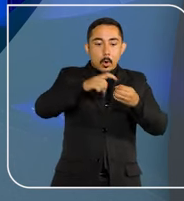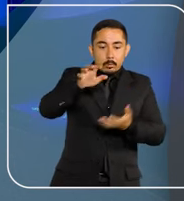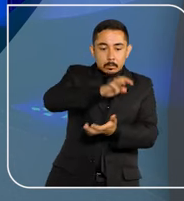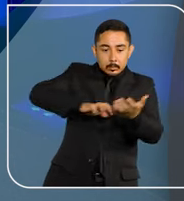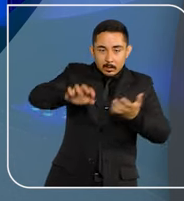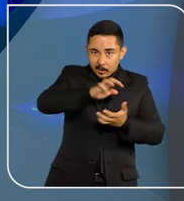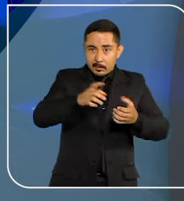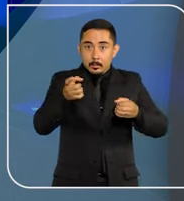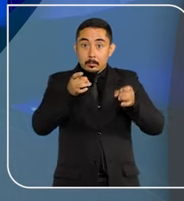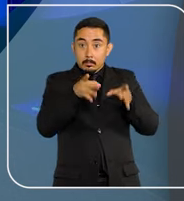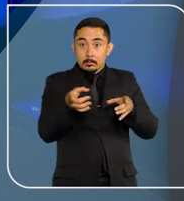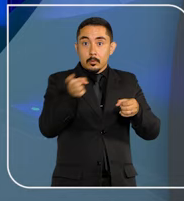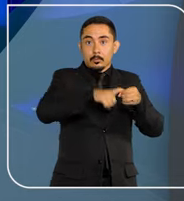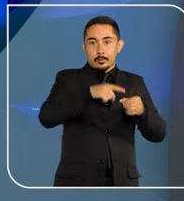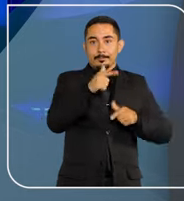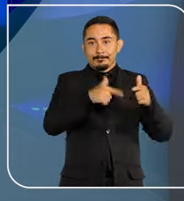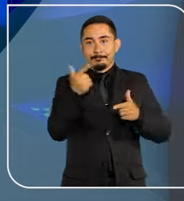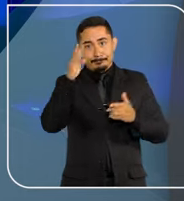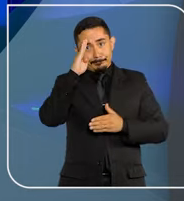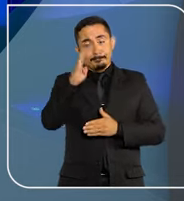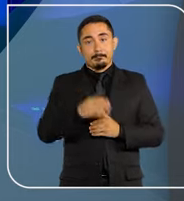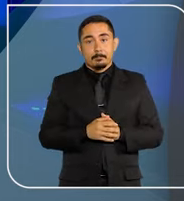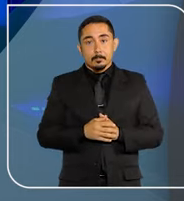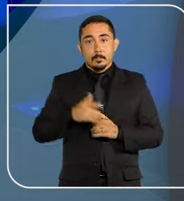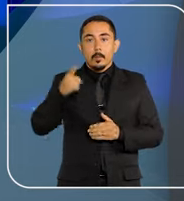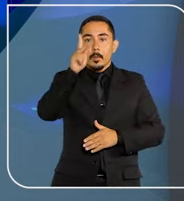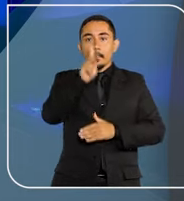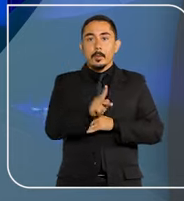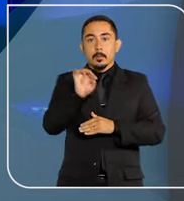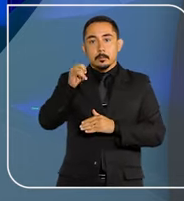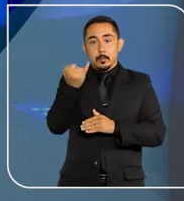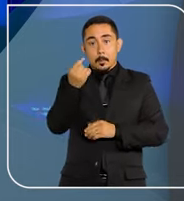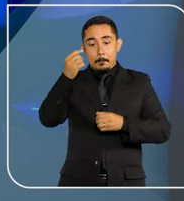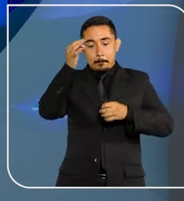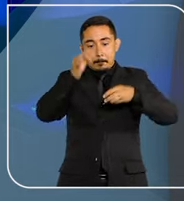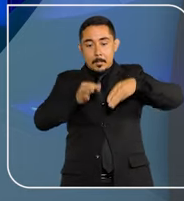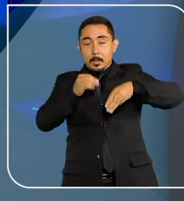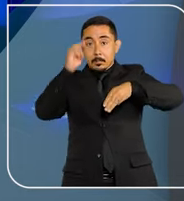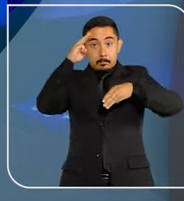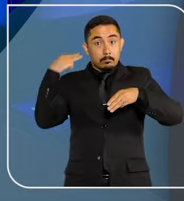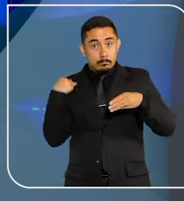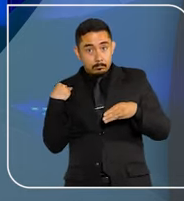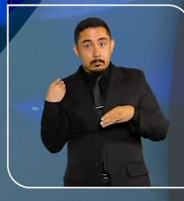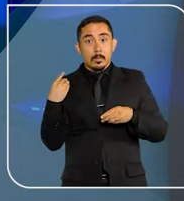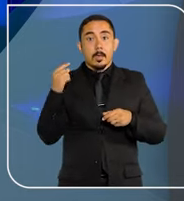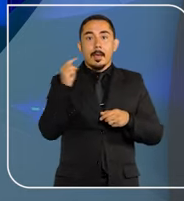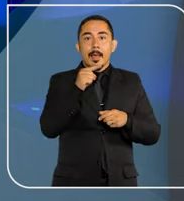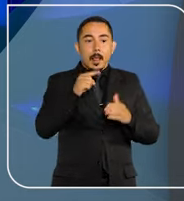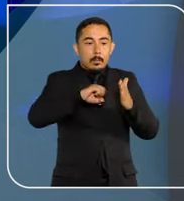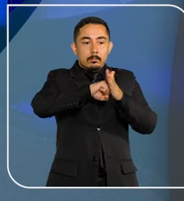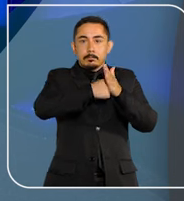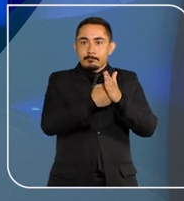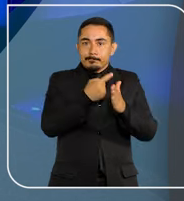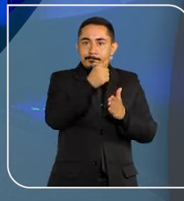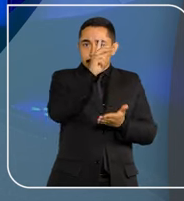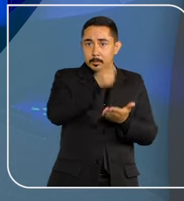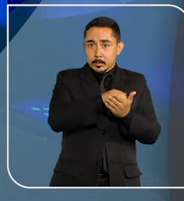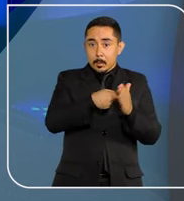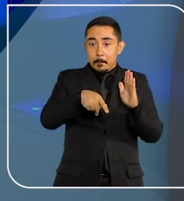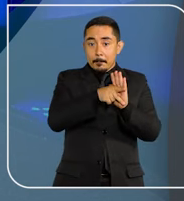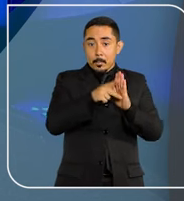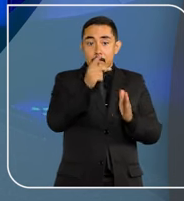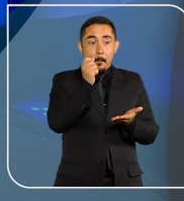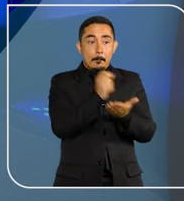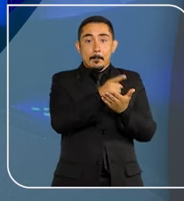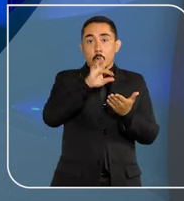trabalho prestando serviços essenciais. A presidente do STJ, ministra Maria Tereza de Assis Moura, suspendeu o liminar